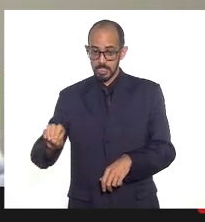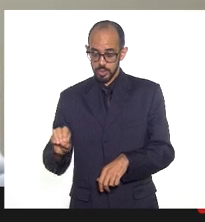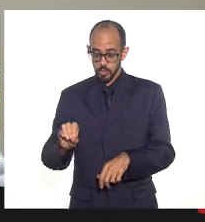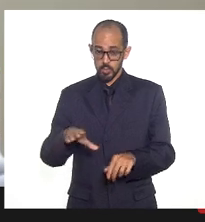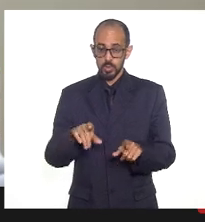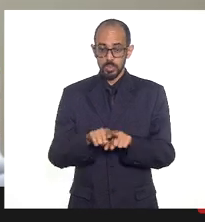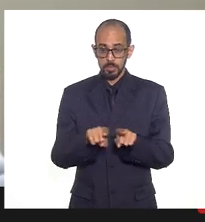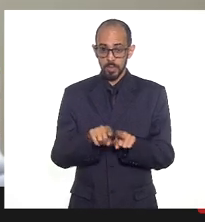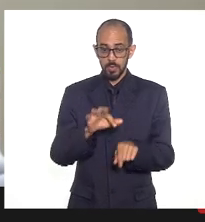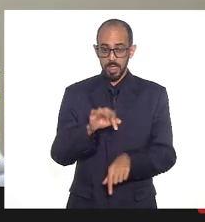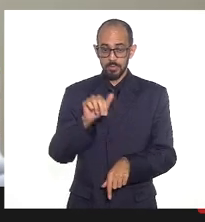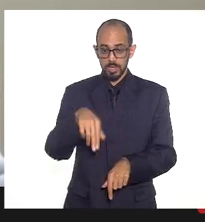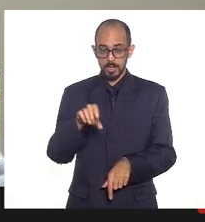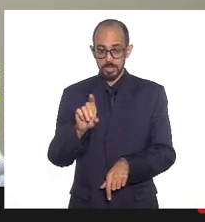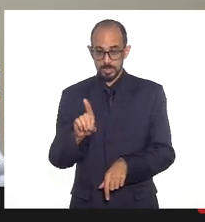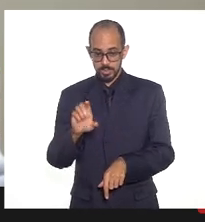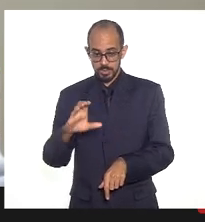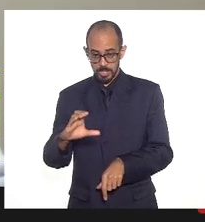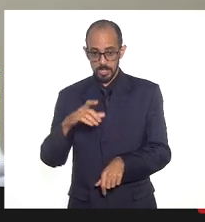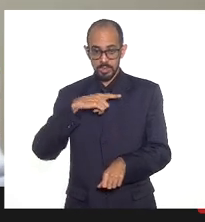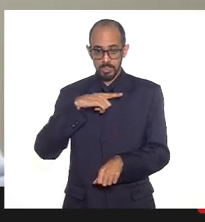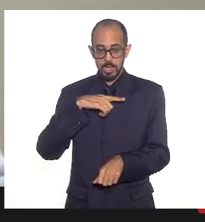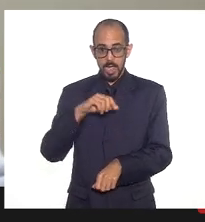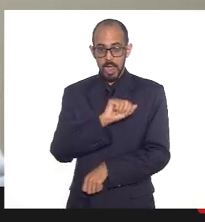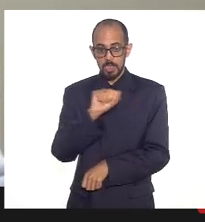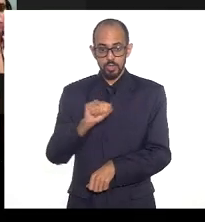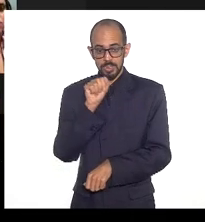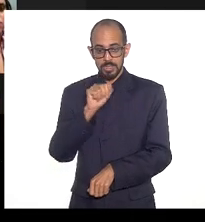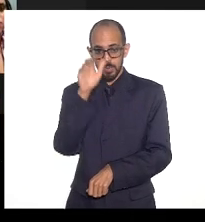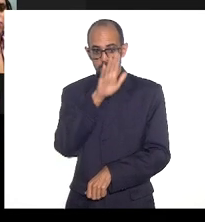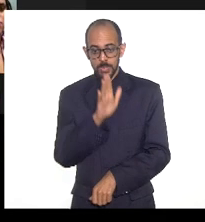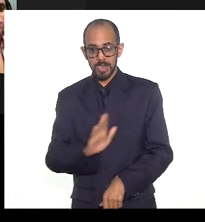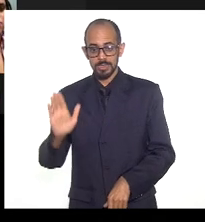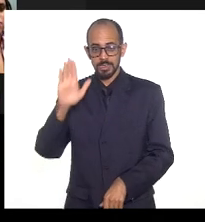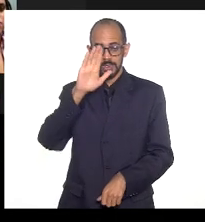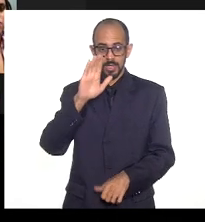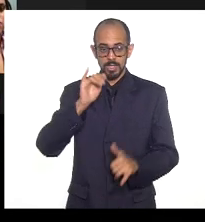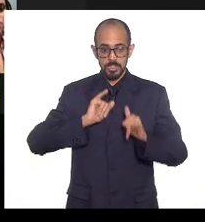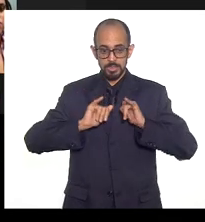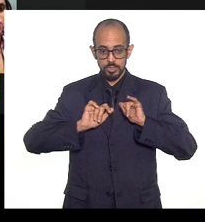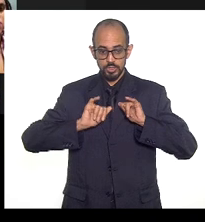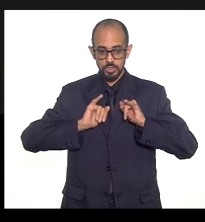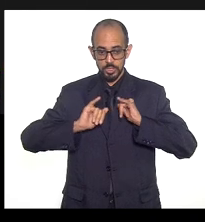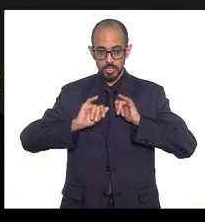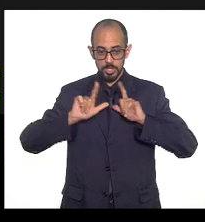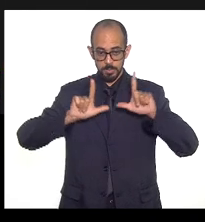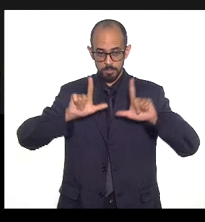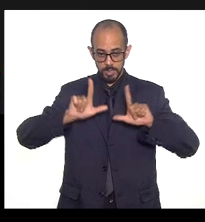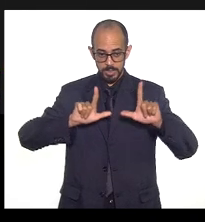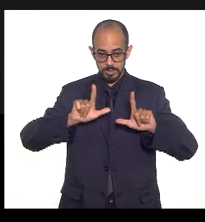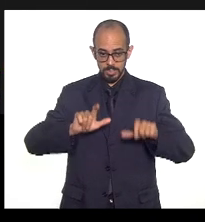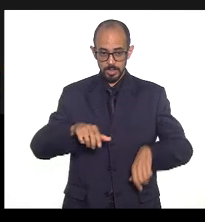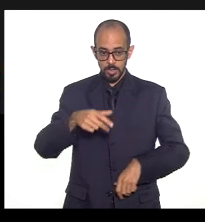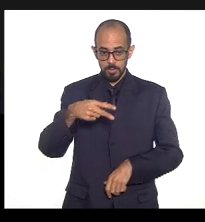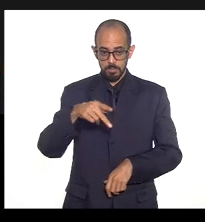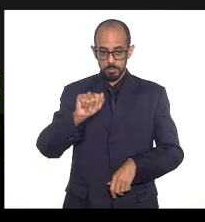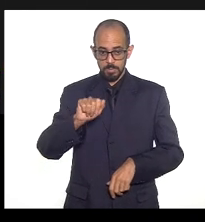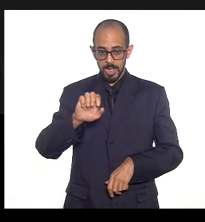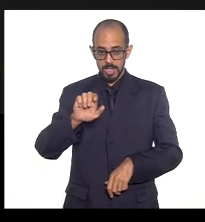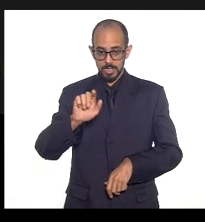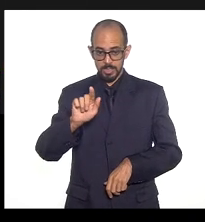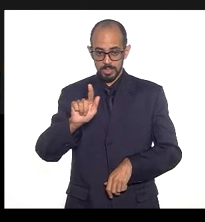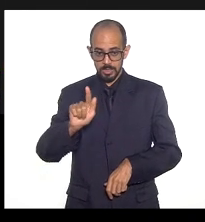presença da Associação Brasileira de Imprensa, nossa valorosa ABI, na figura do Pagê, o Paulo Jerônimo de Souza,